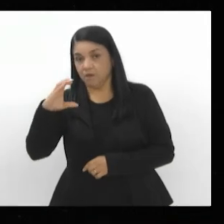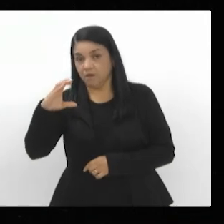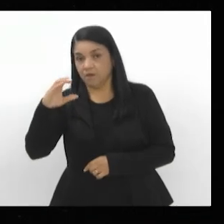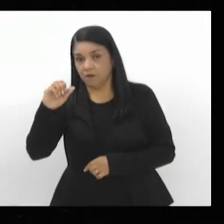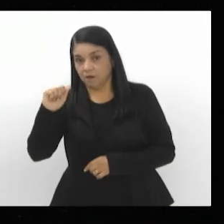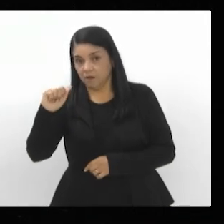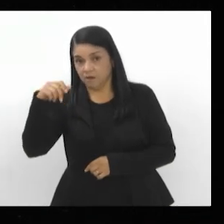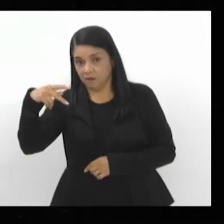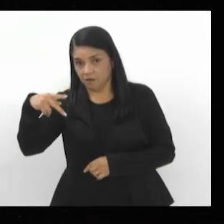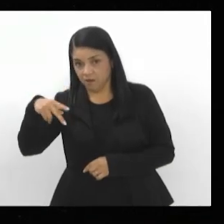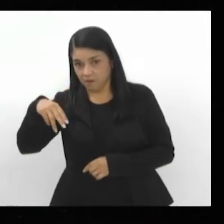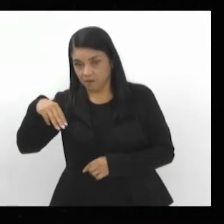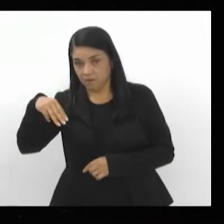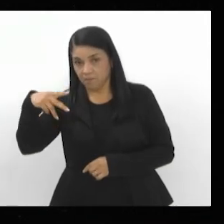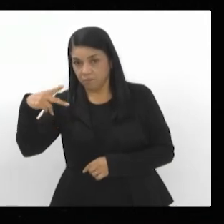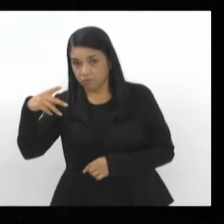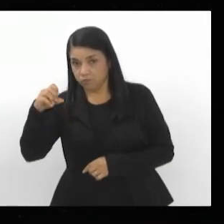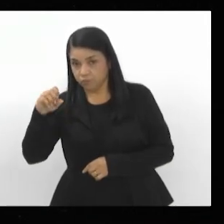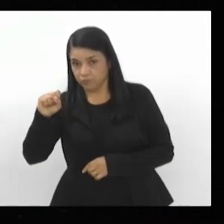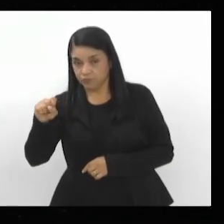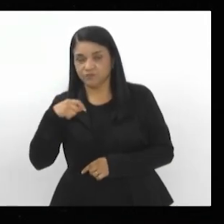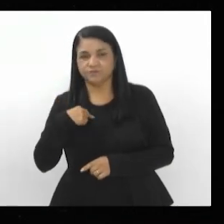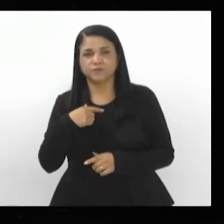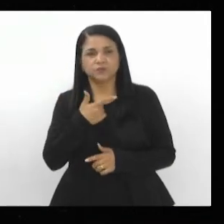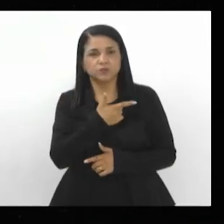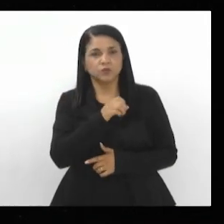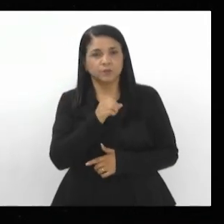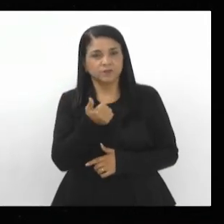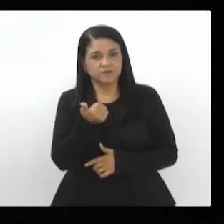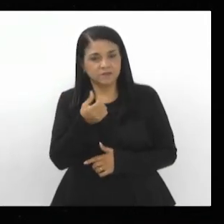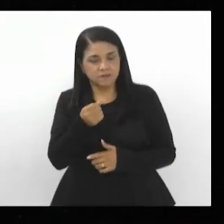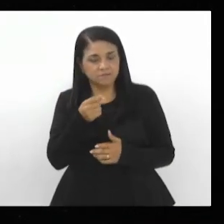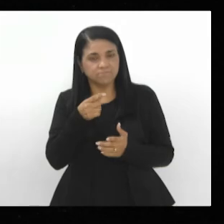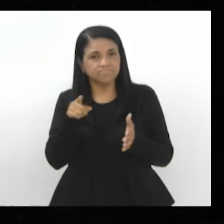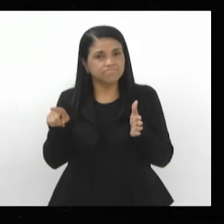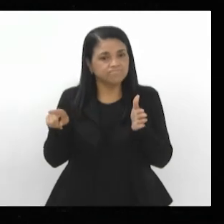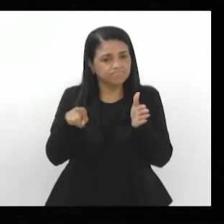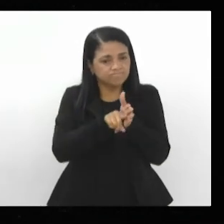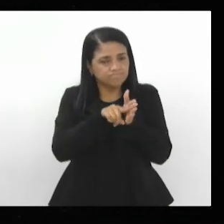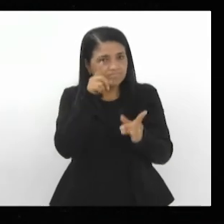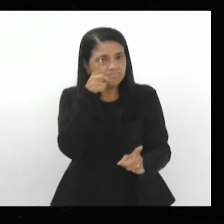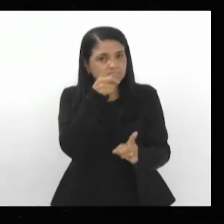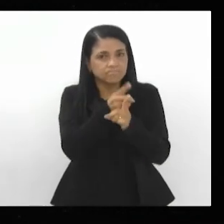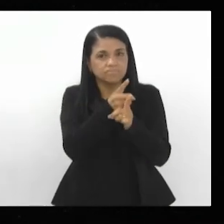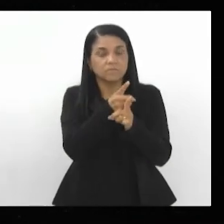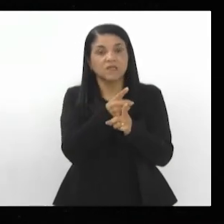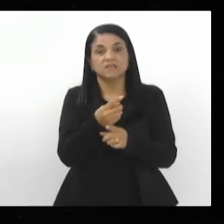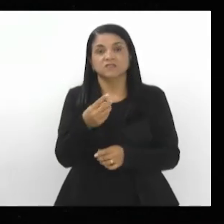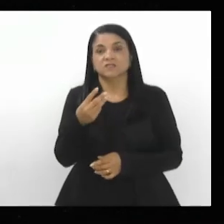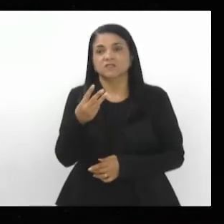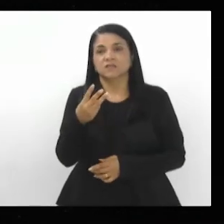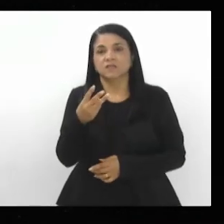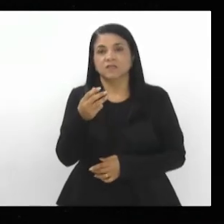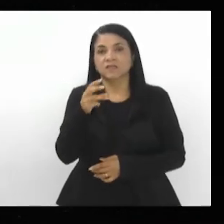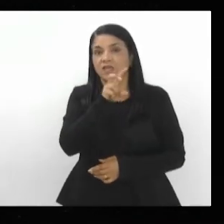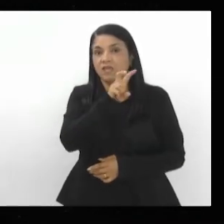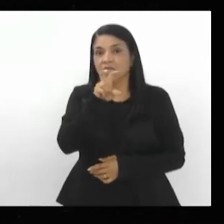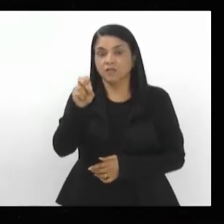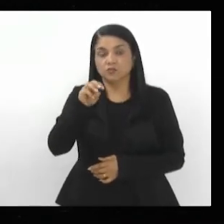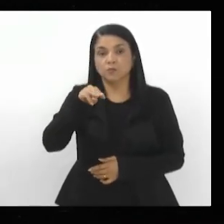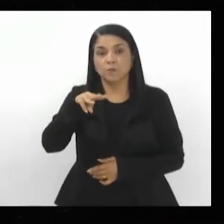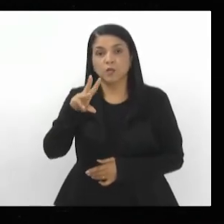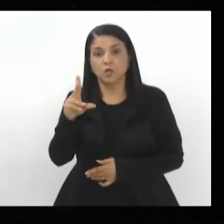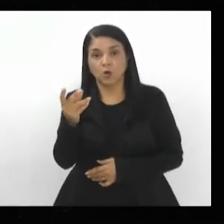foi constatado um déficit de aproximadamente 500 milhões de reais, fruto de